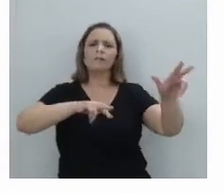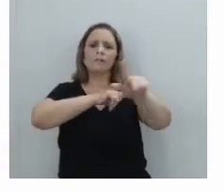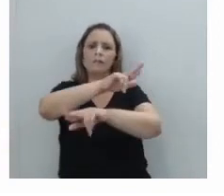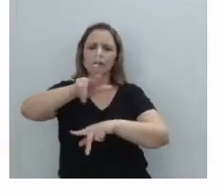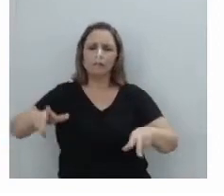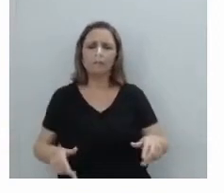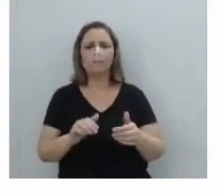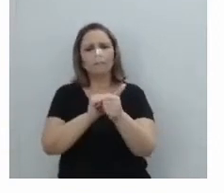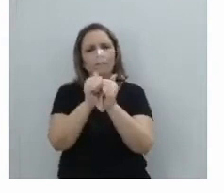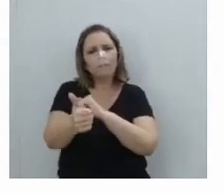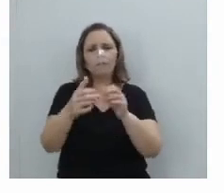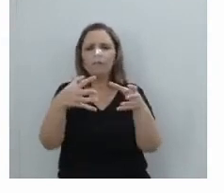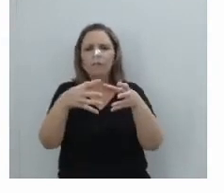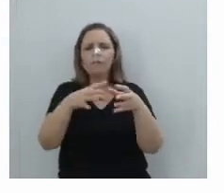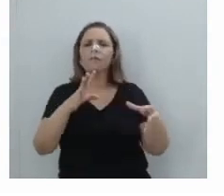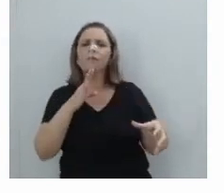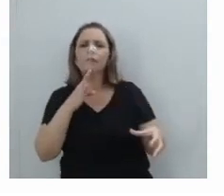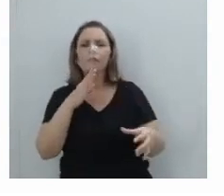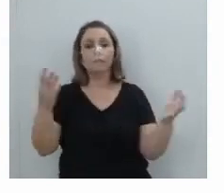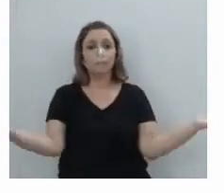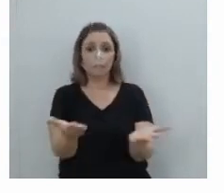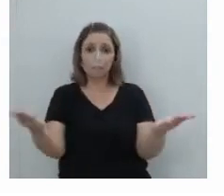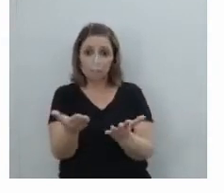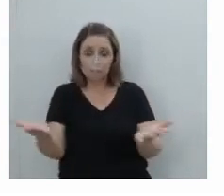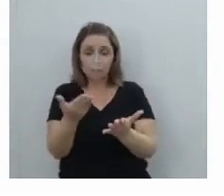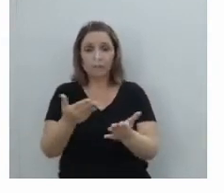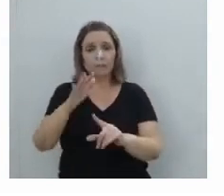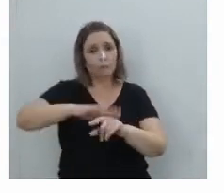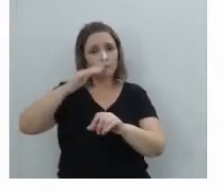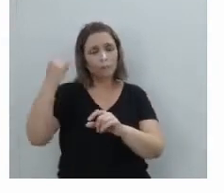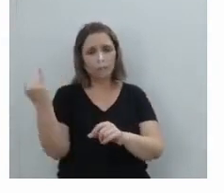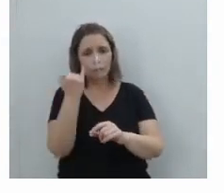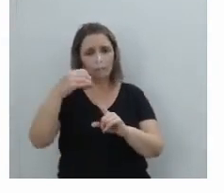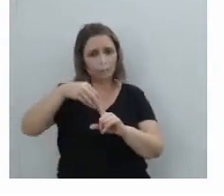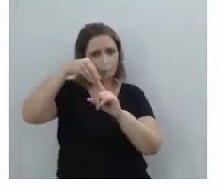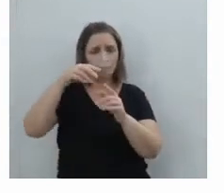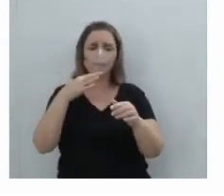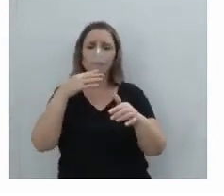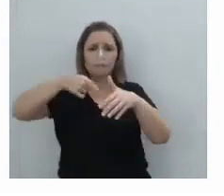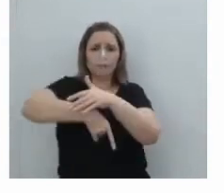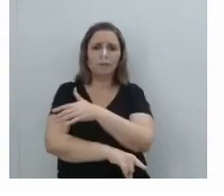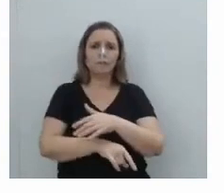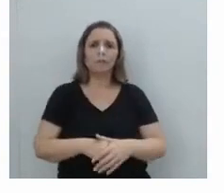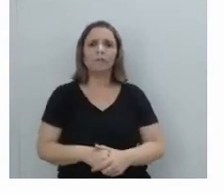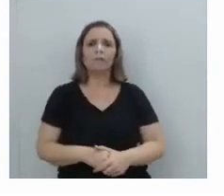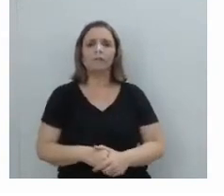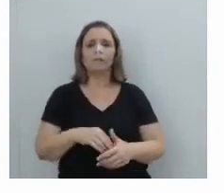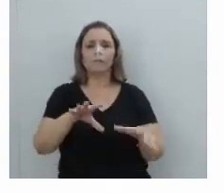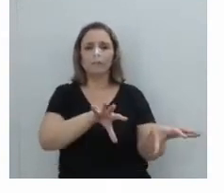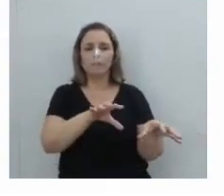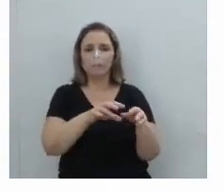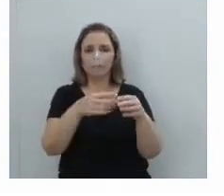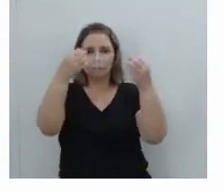nós conhecemos, vamos dar hoje ênfase e vamos conhecer um pouco mais sobre alguns esportes que eu separei para vocês.